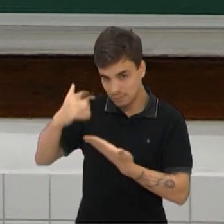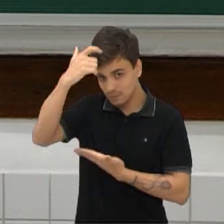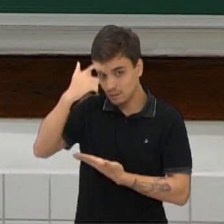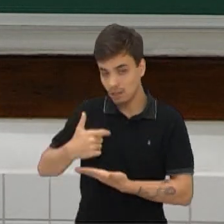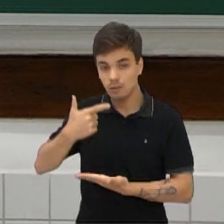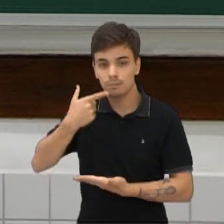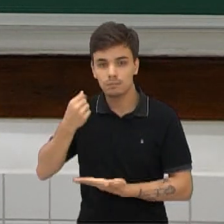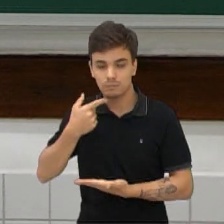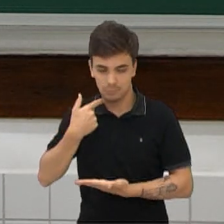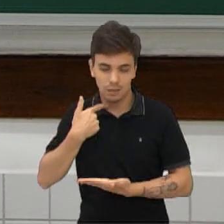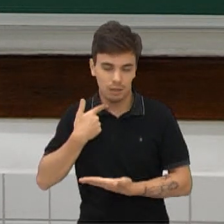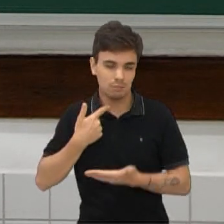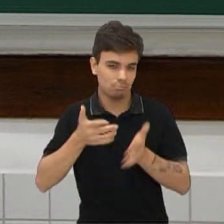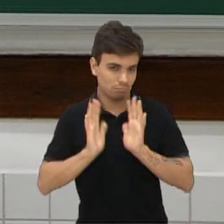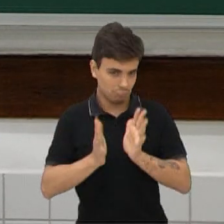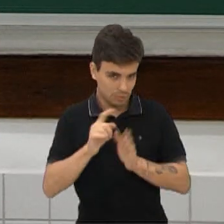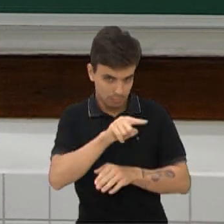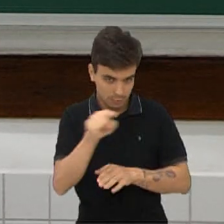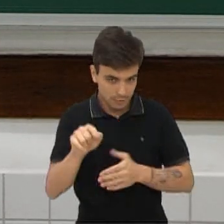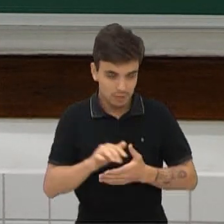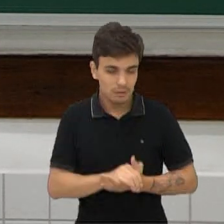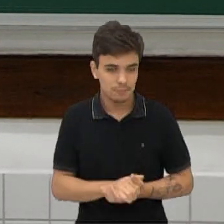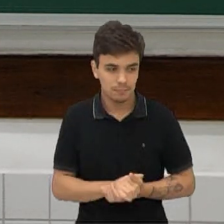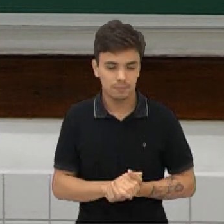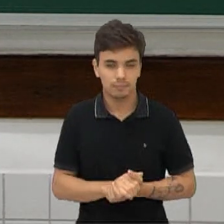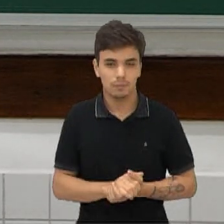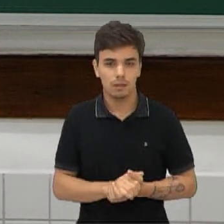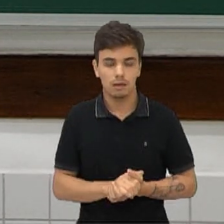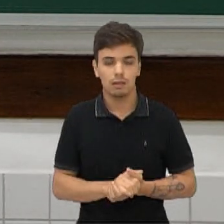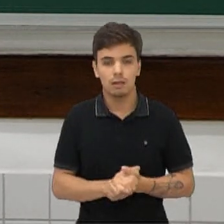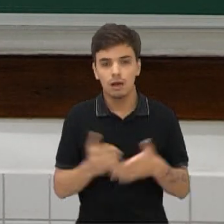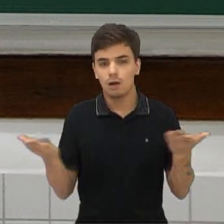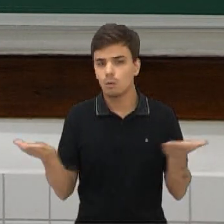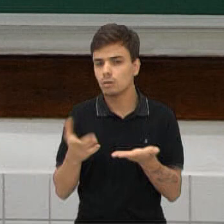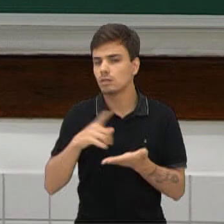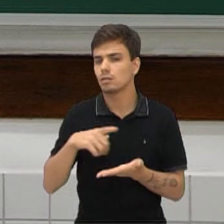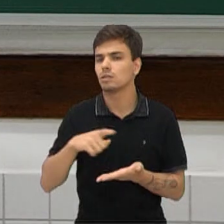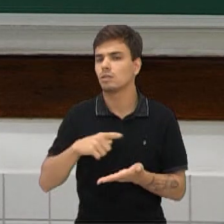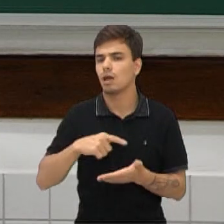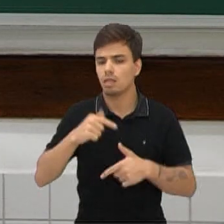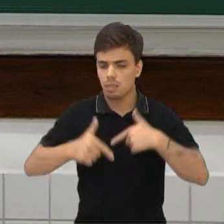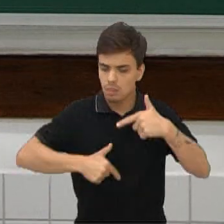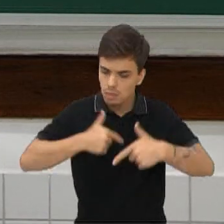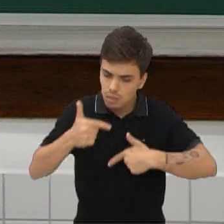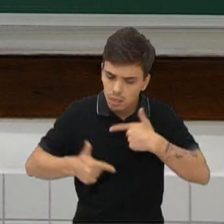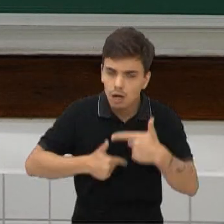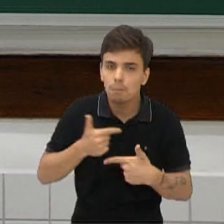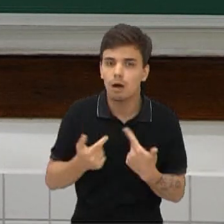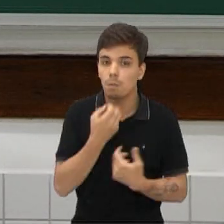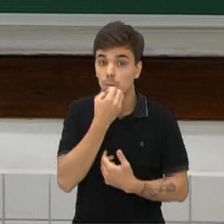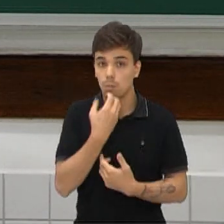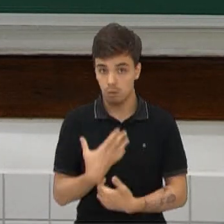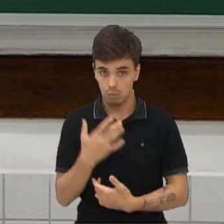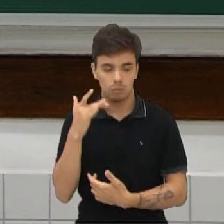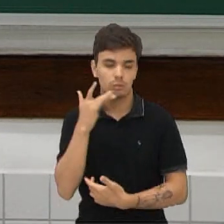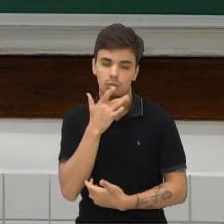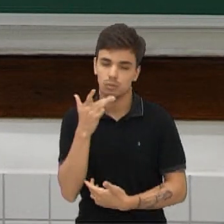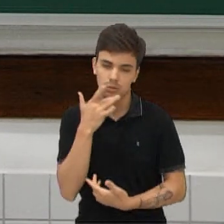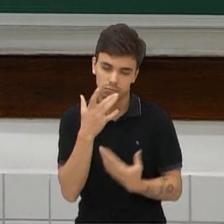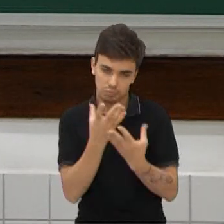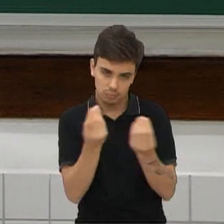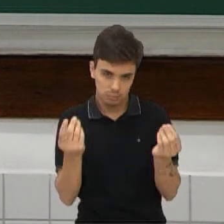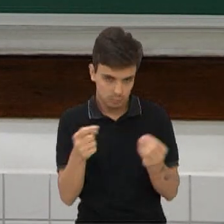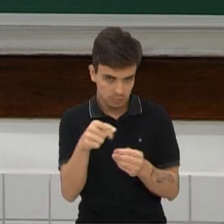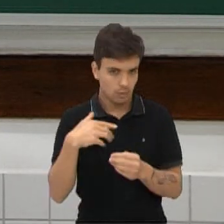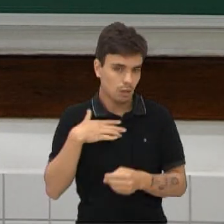para sinalizar para a gente aqui, tá bom? A gente tem muito trabalho para fazer hoje, mas é um trabalho bem gostoso, eu sei que vocês vão gostar,